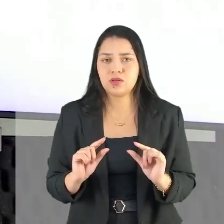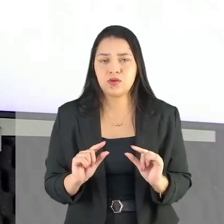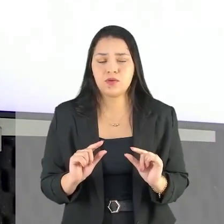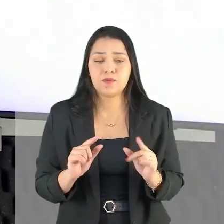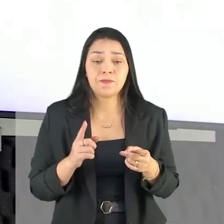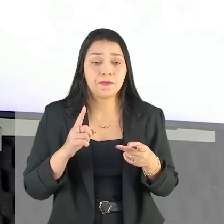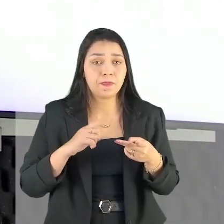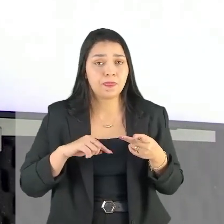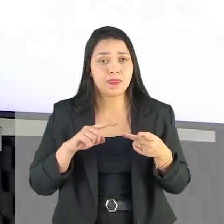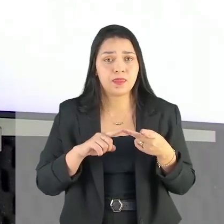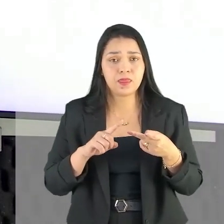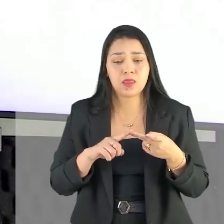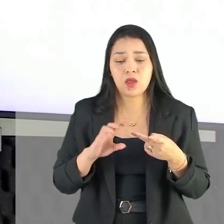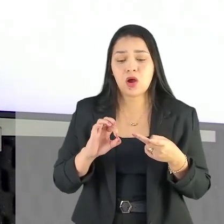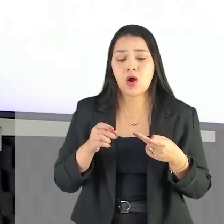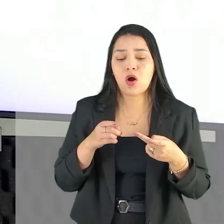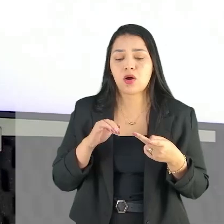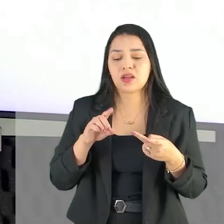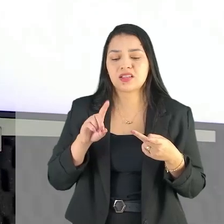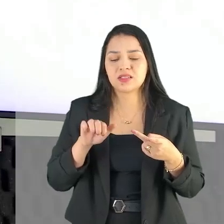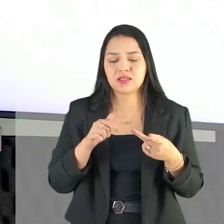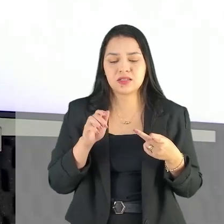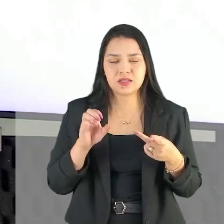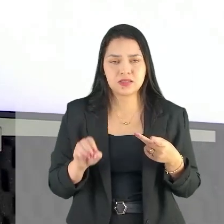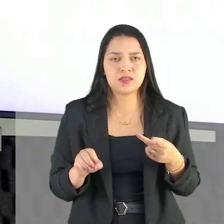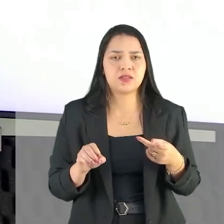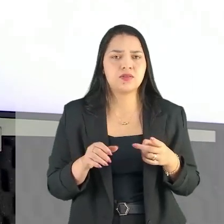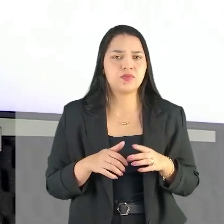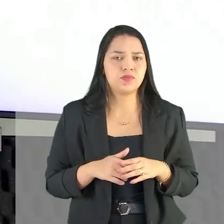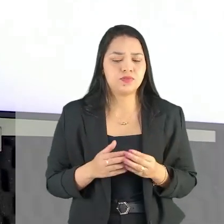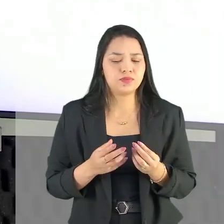Outro processo é conhecido como oxidação.